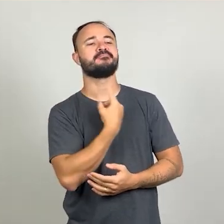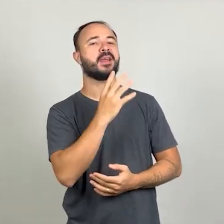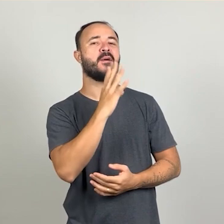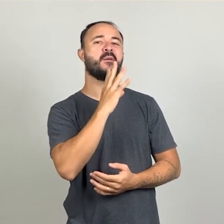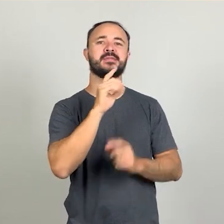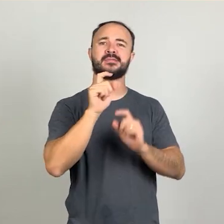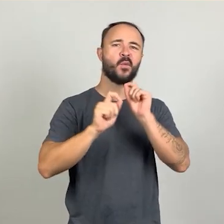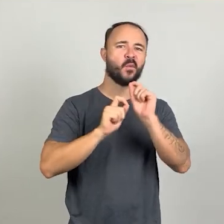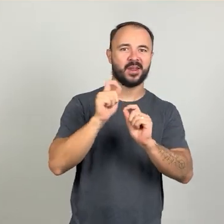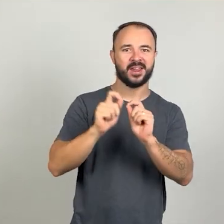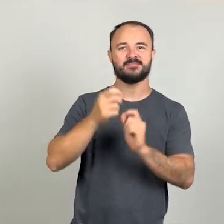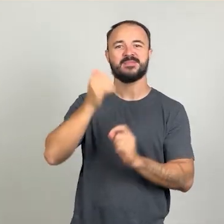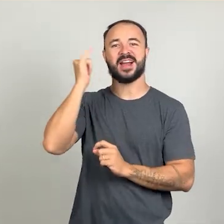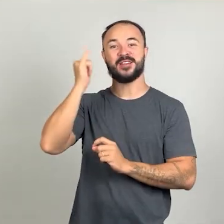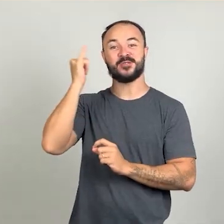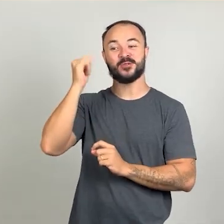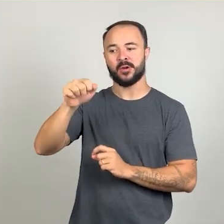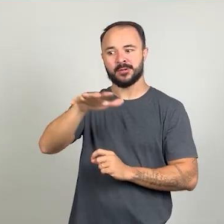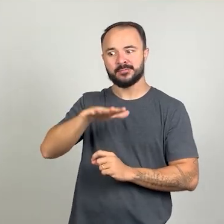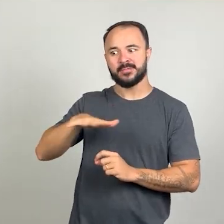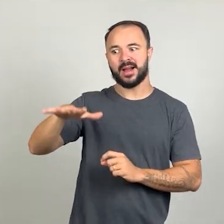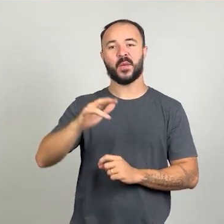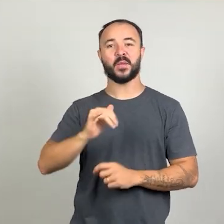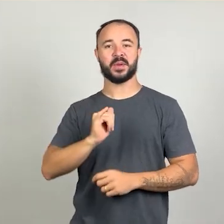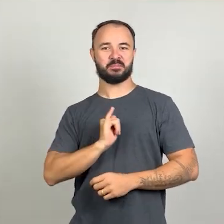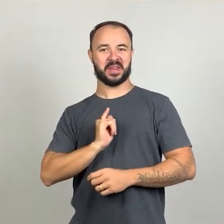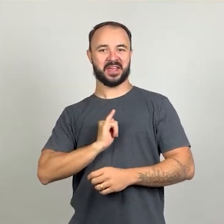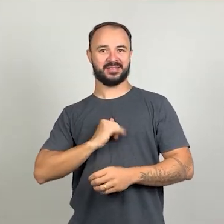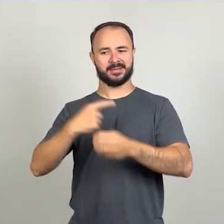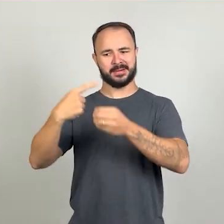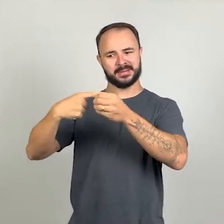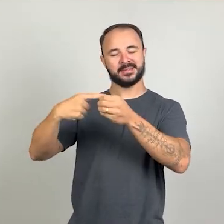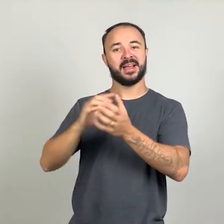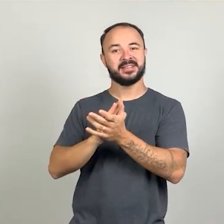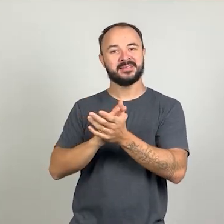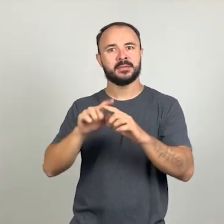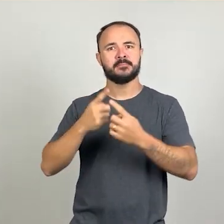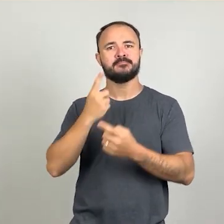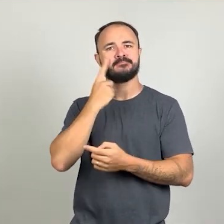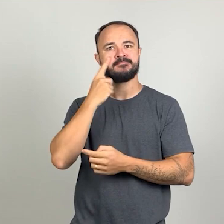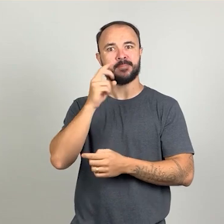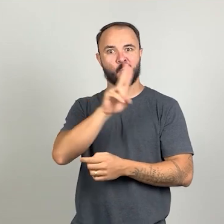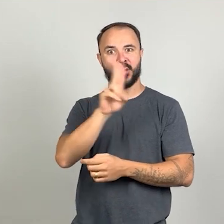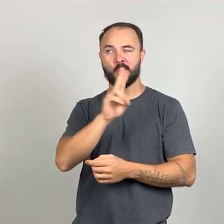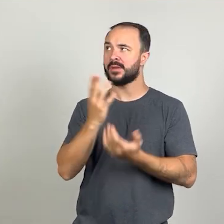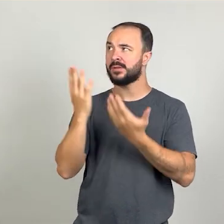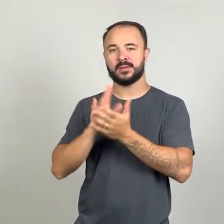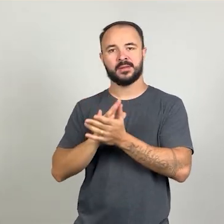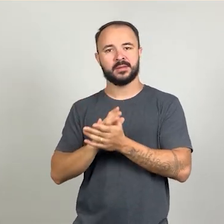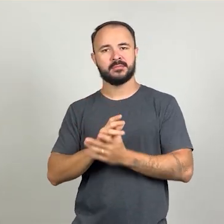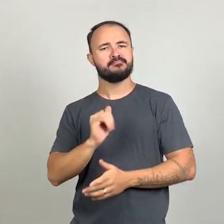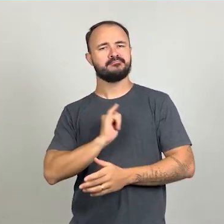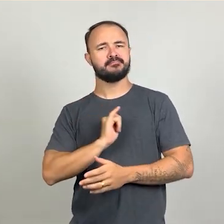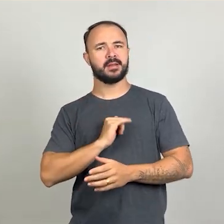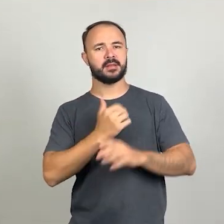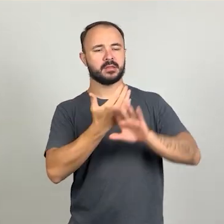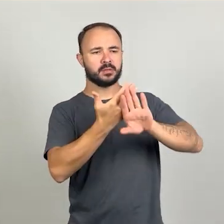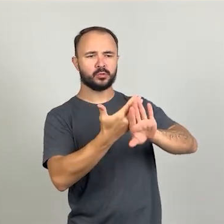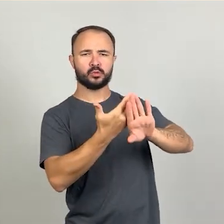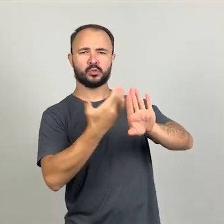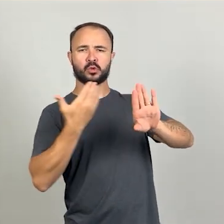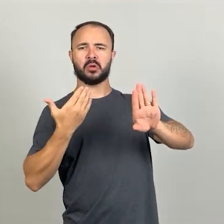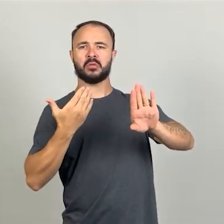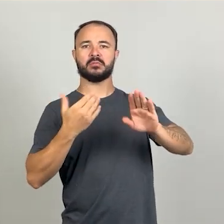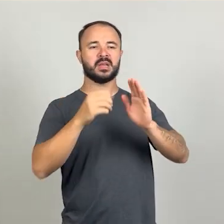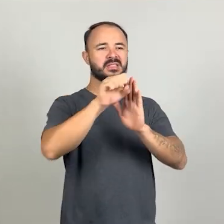a história da nossa cidade. Mas olha só o título dessa aula: Imperatriz, Isolamento